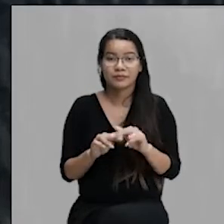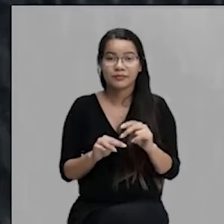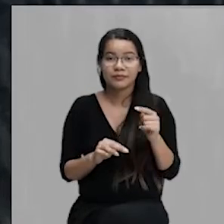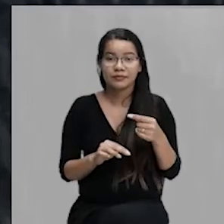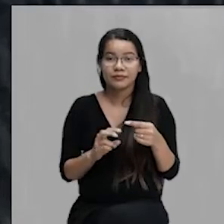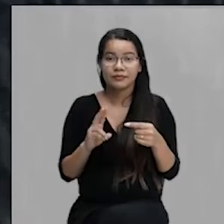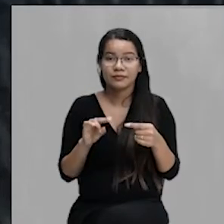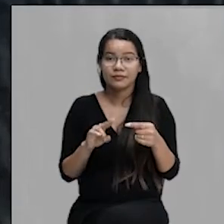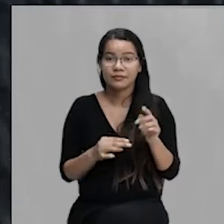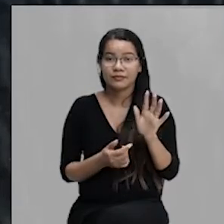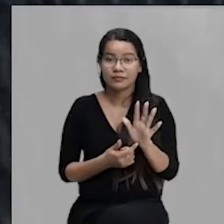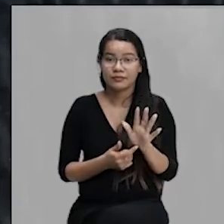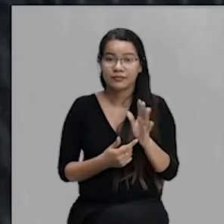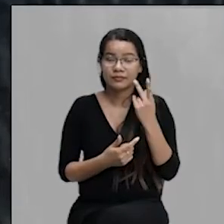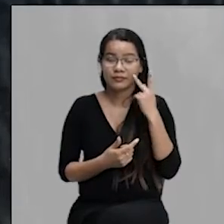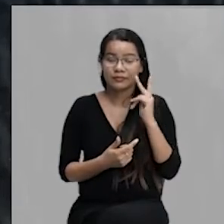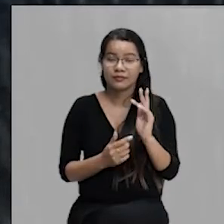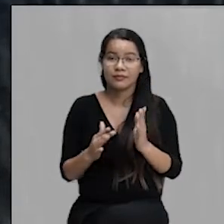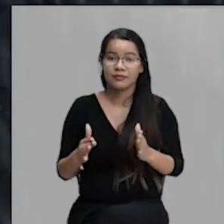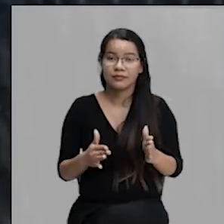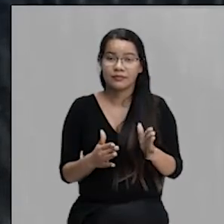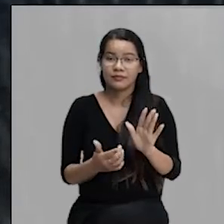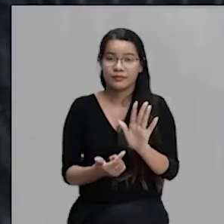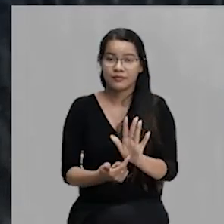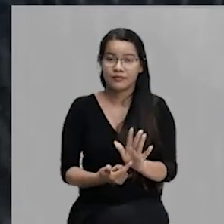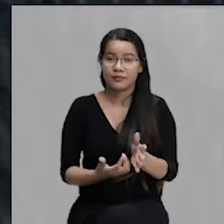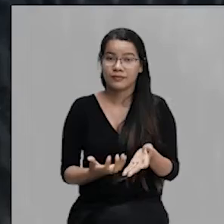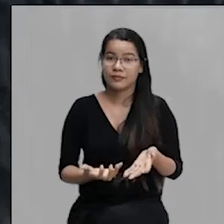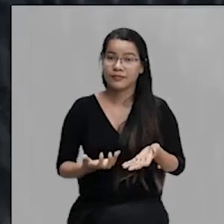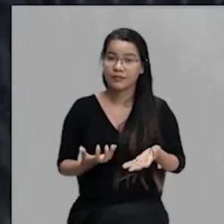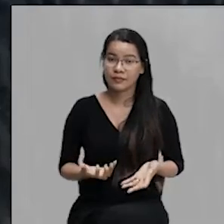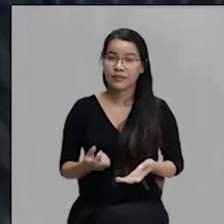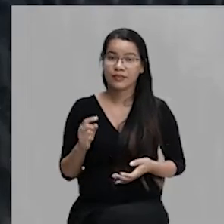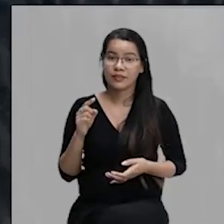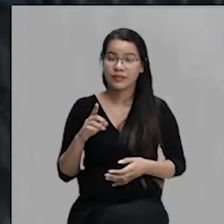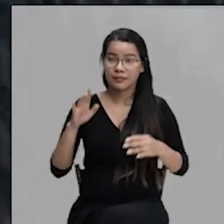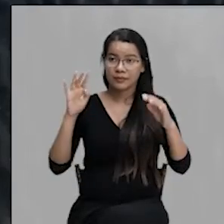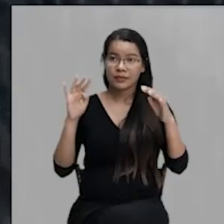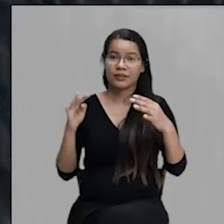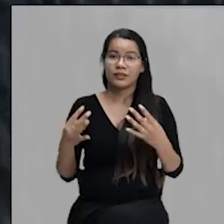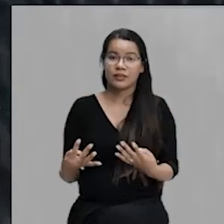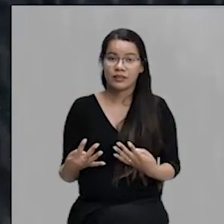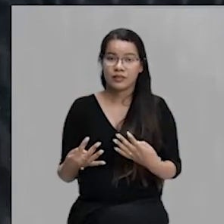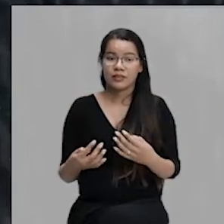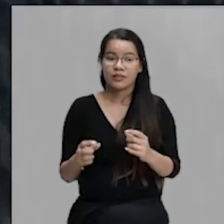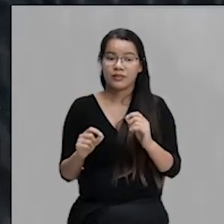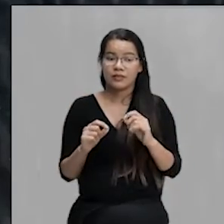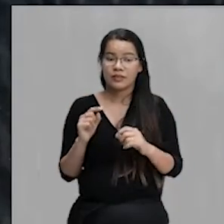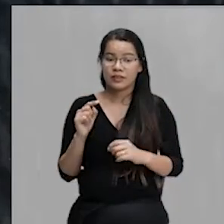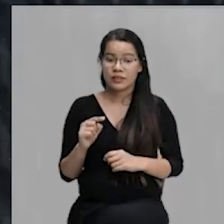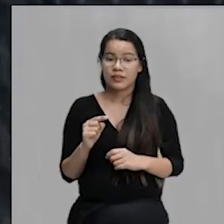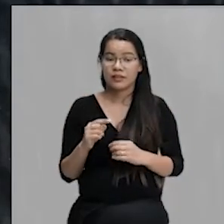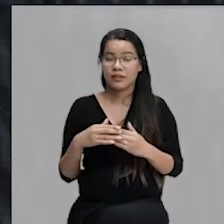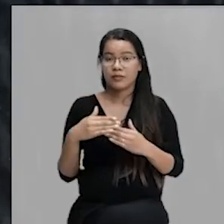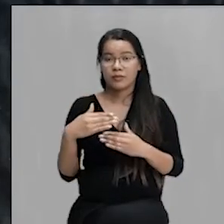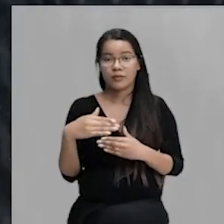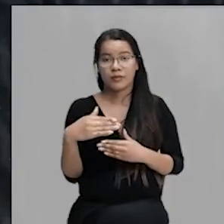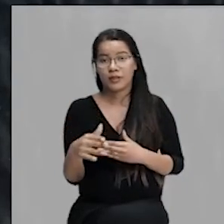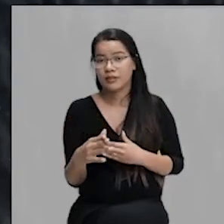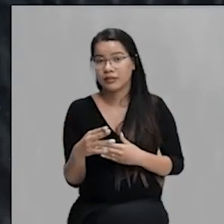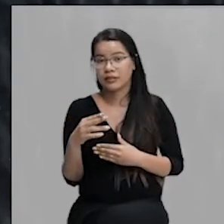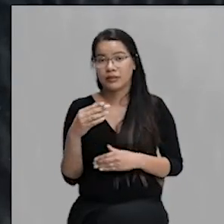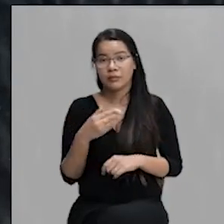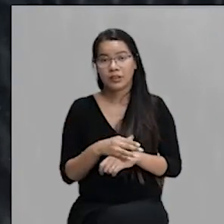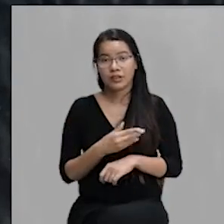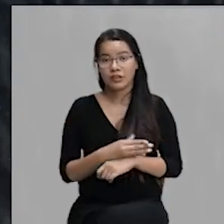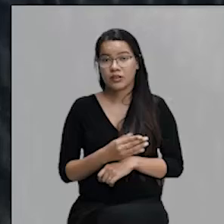que eu vou apontar para ti alguns caminhos agora, tá? E eu quero que você preste atenção e que você leve isso para a sua vida, que pratique no